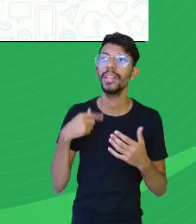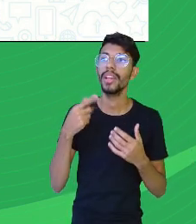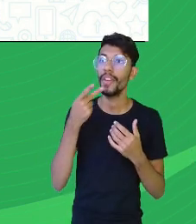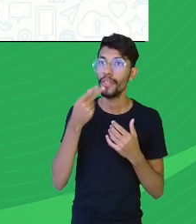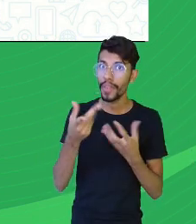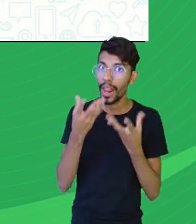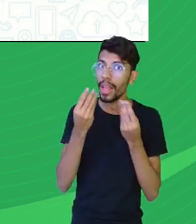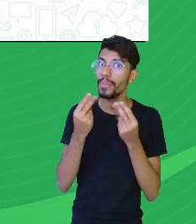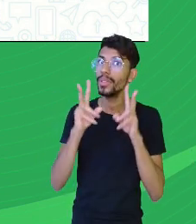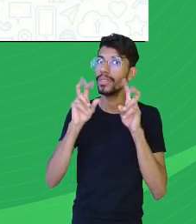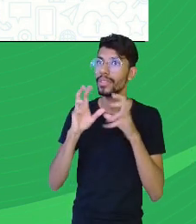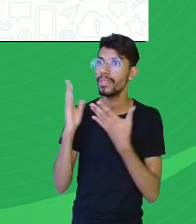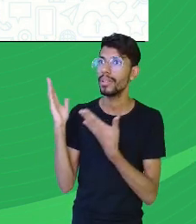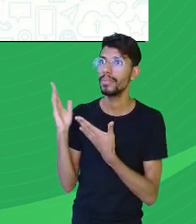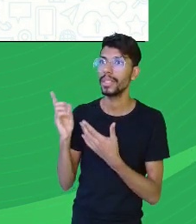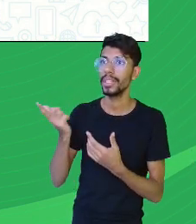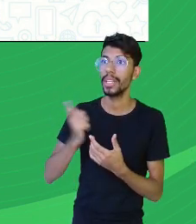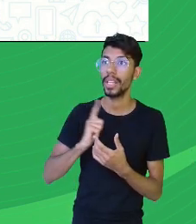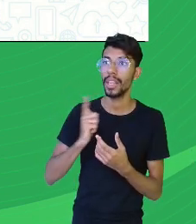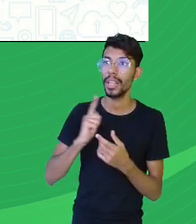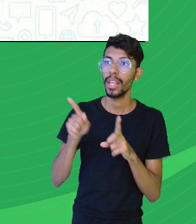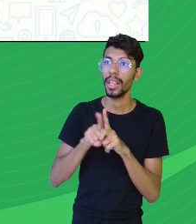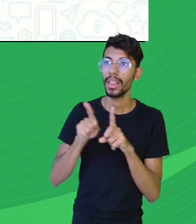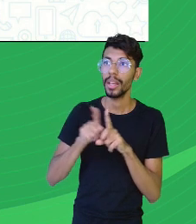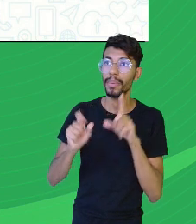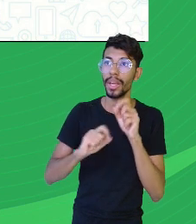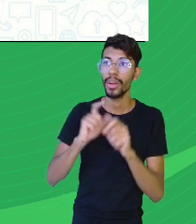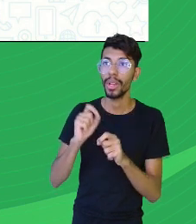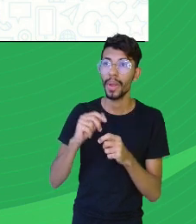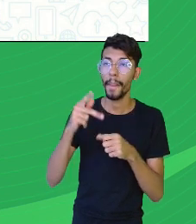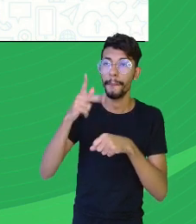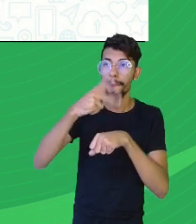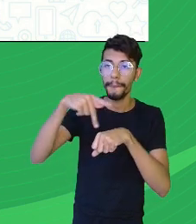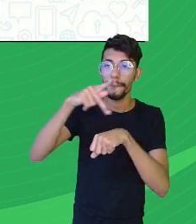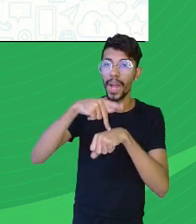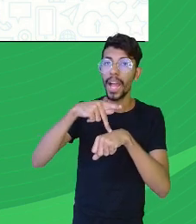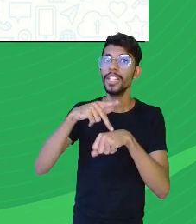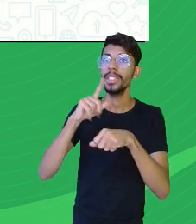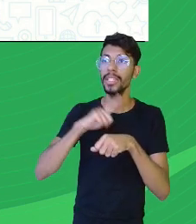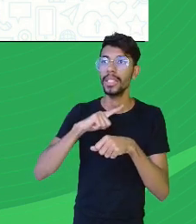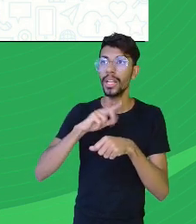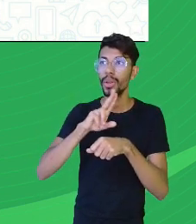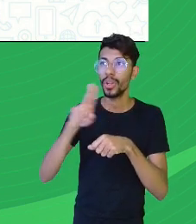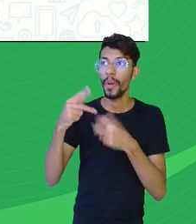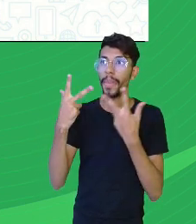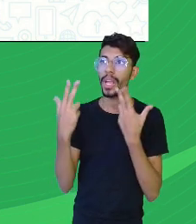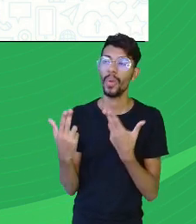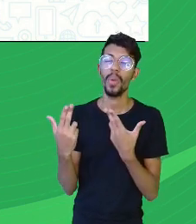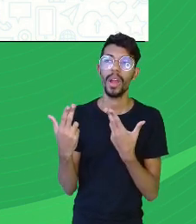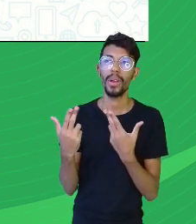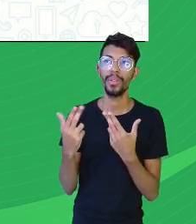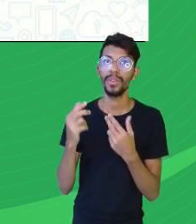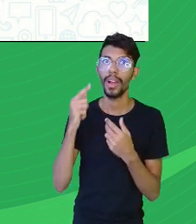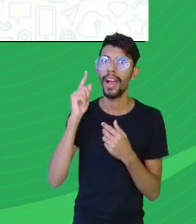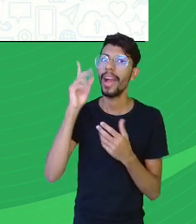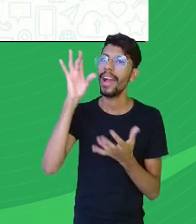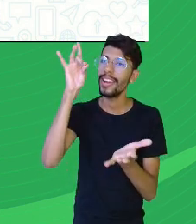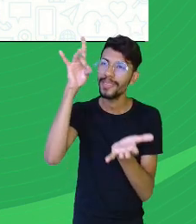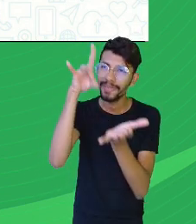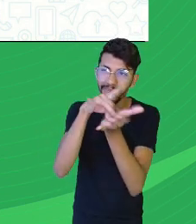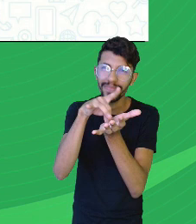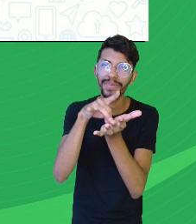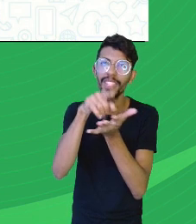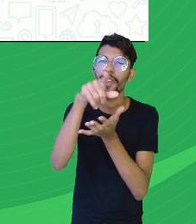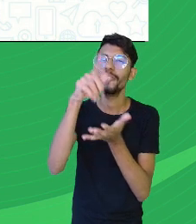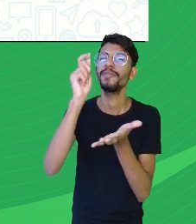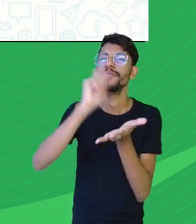bastante nela. E tem até um país que tem um nome igual ao nome dela. Como se chama? Muito bem, você anotou,